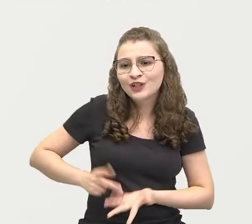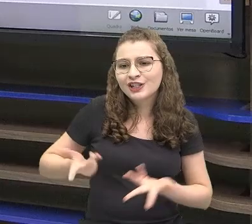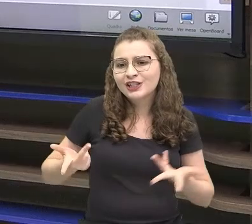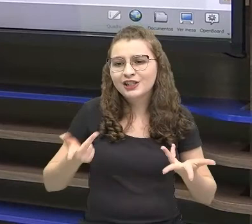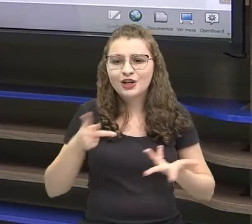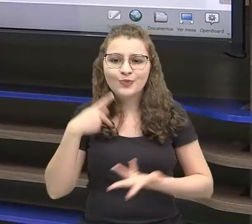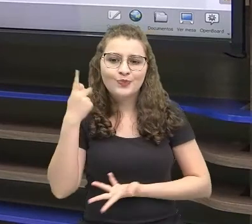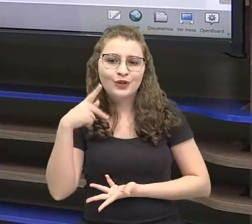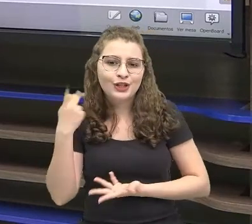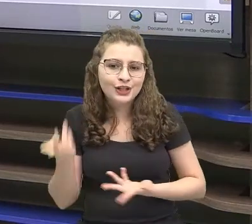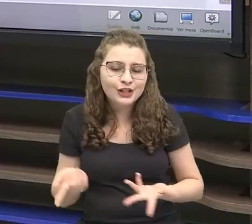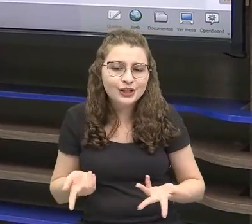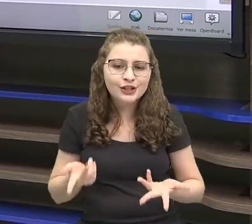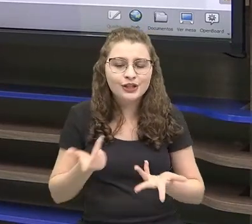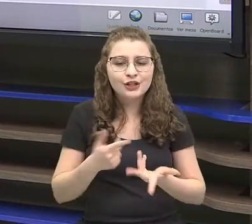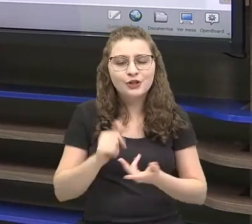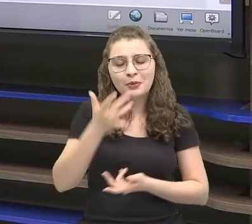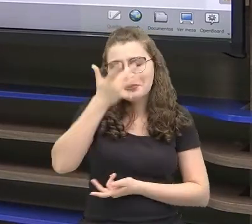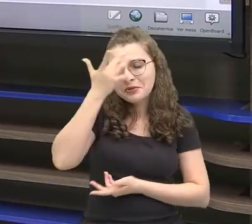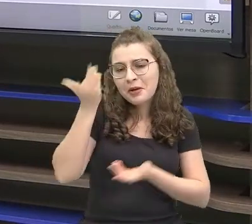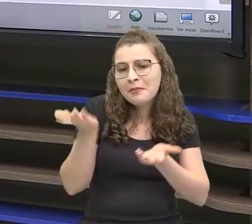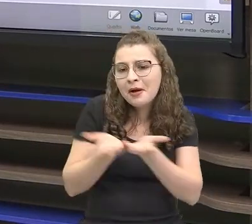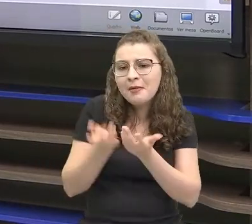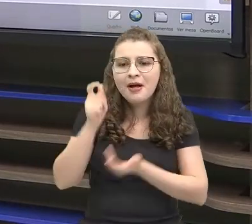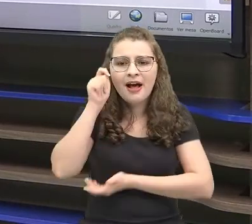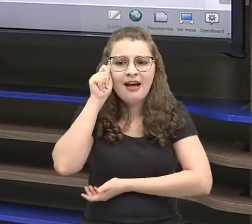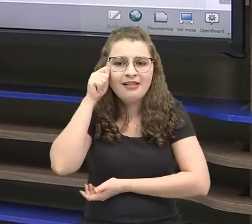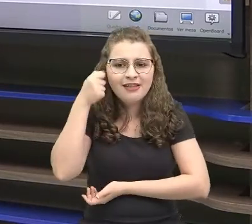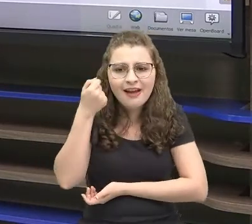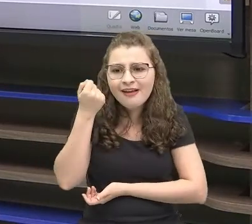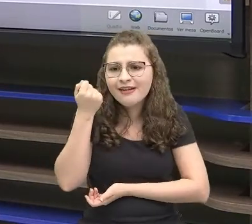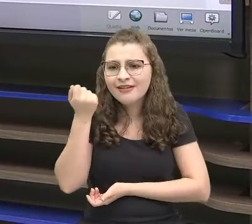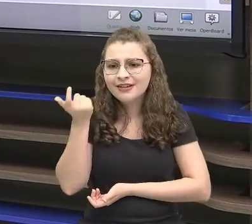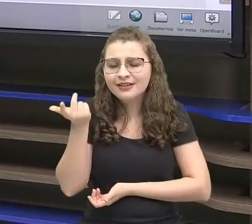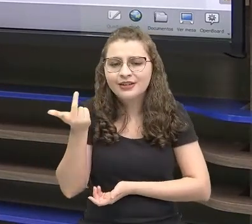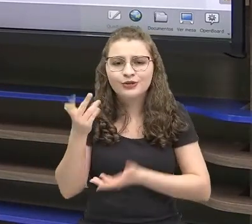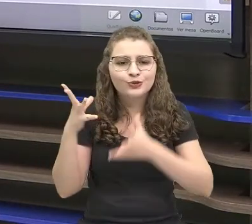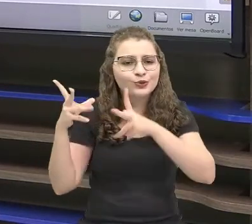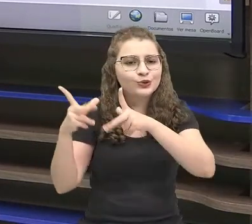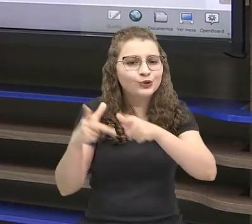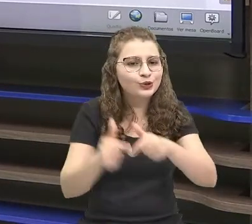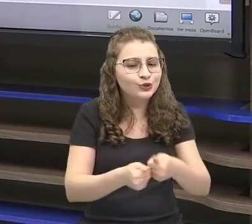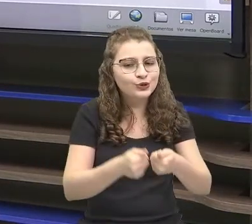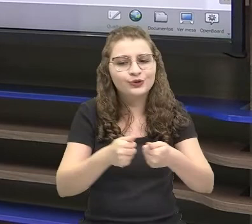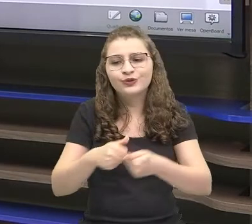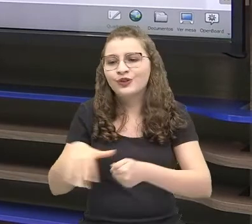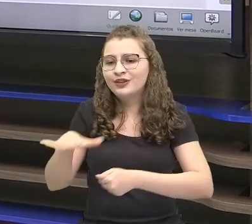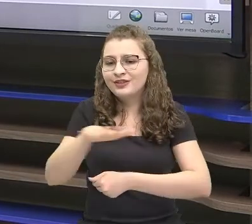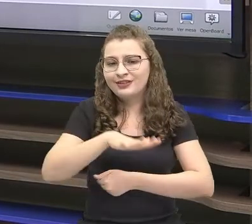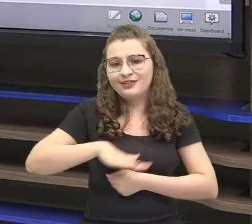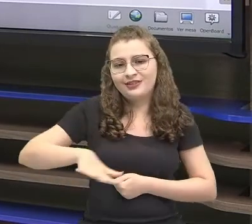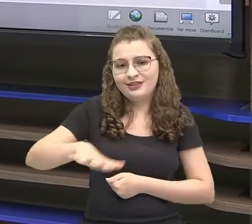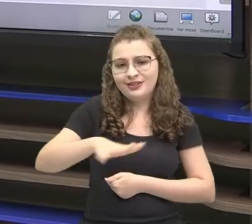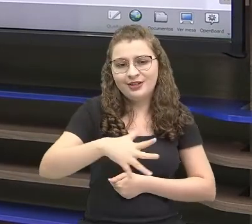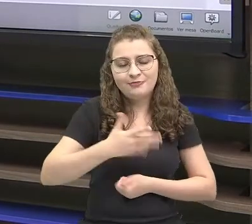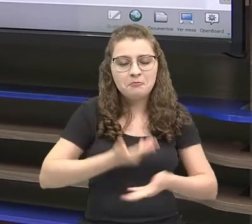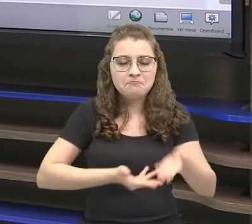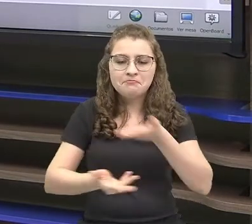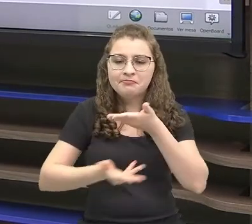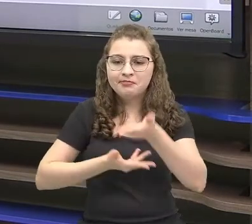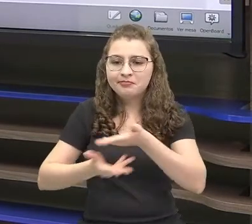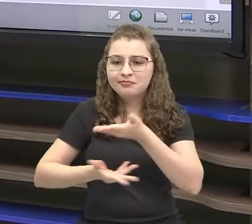público, suburbano, né, negros, pobres, todos vão fazer parte do seu